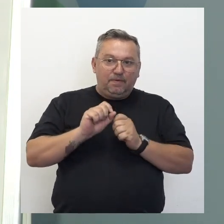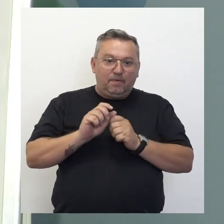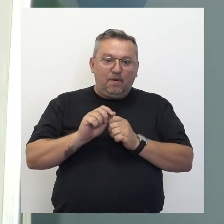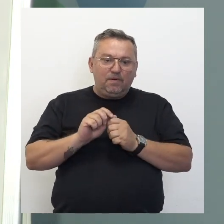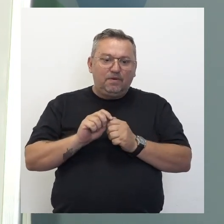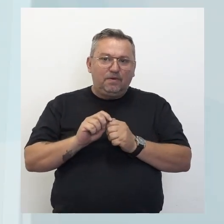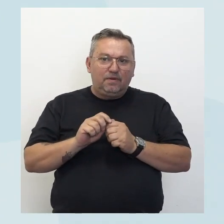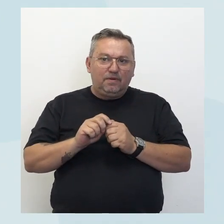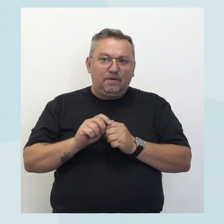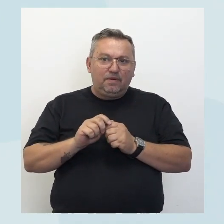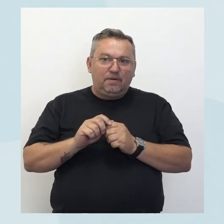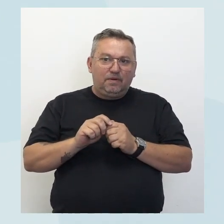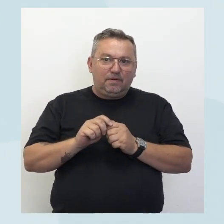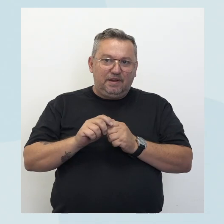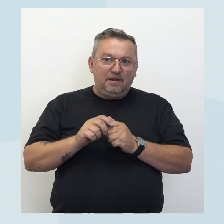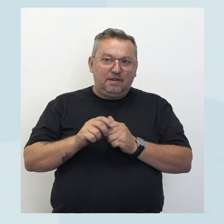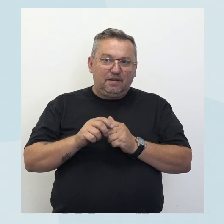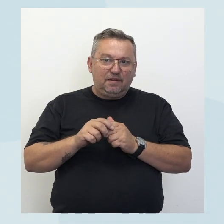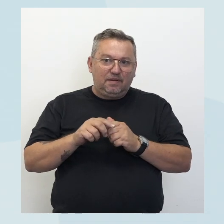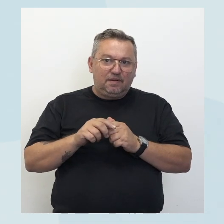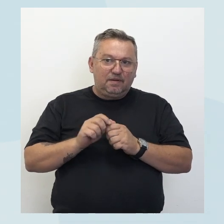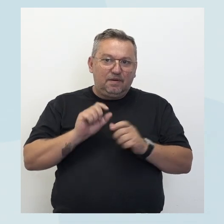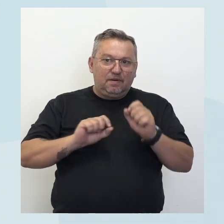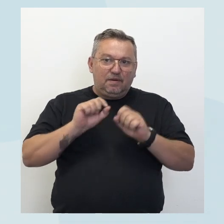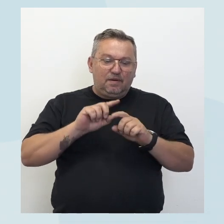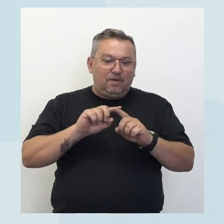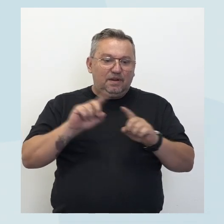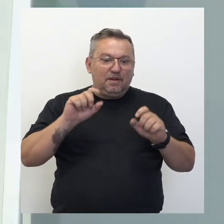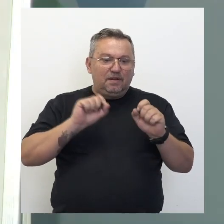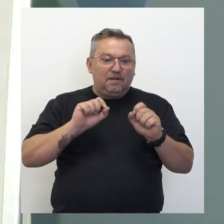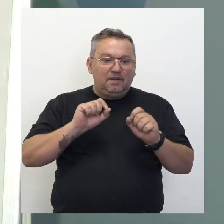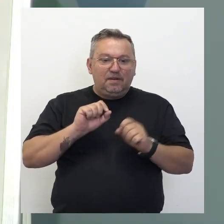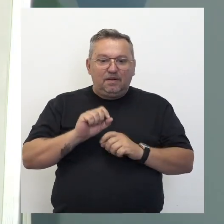maior extensão no processo de formação do produto? Qual que tem maior valor?